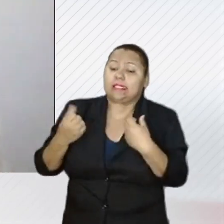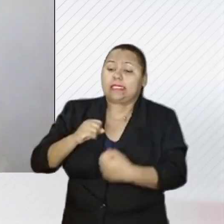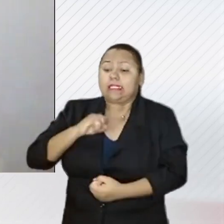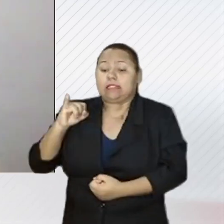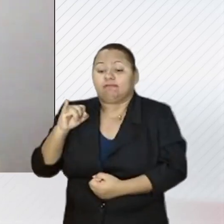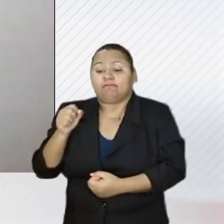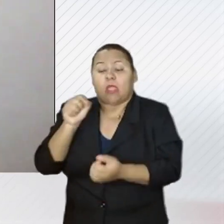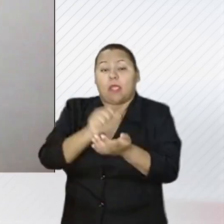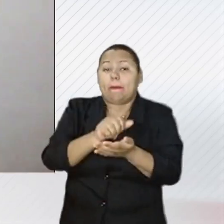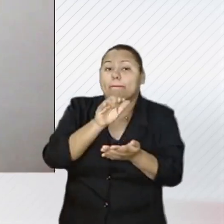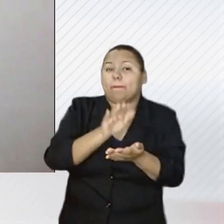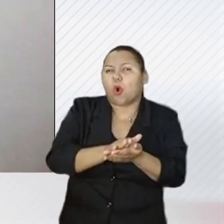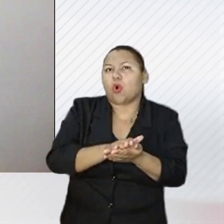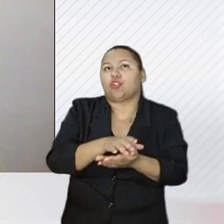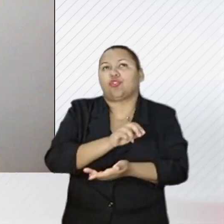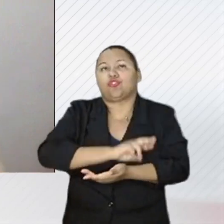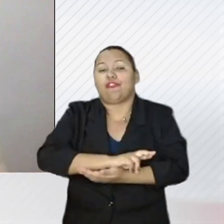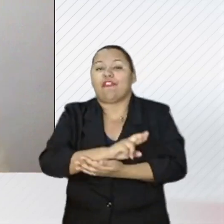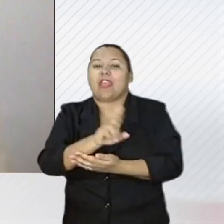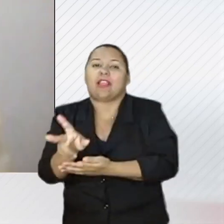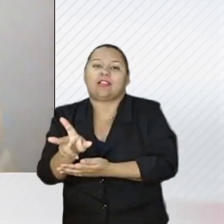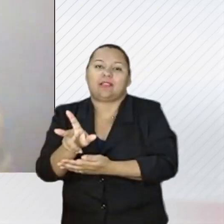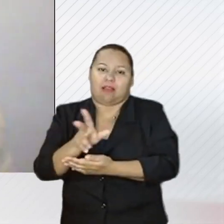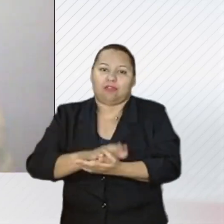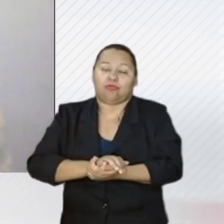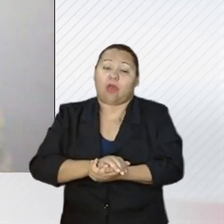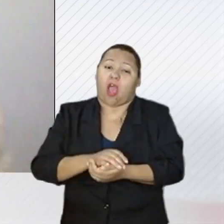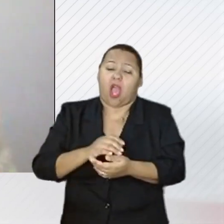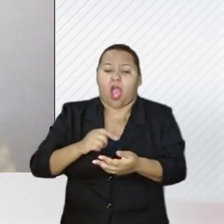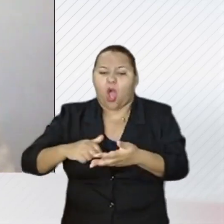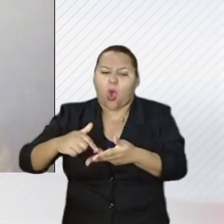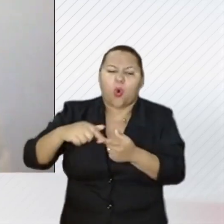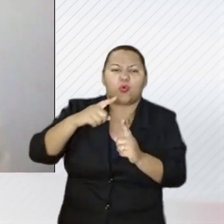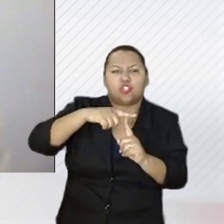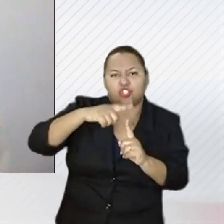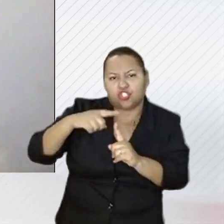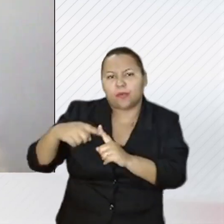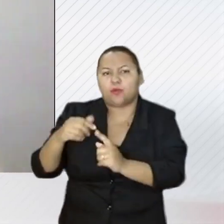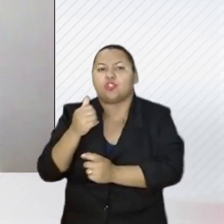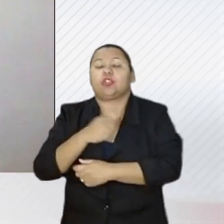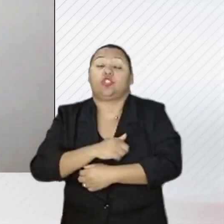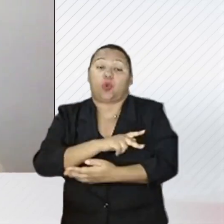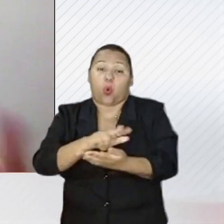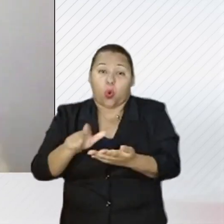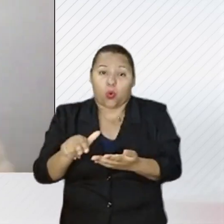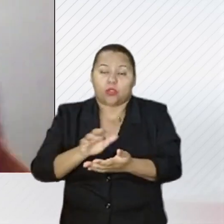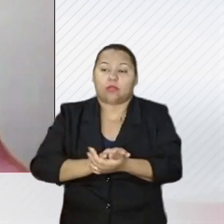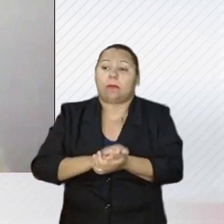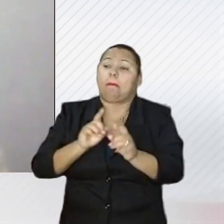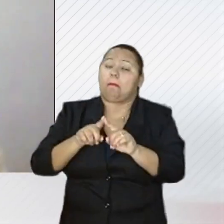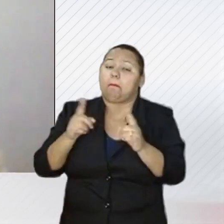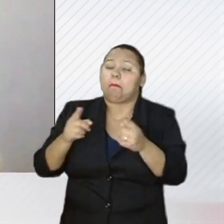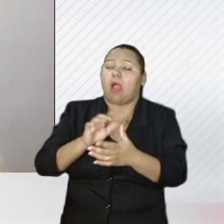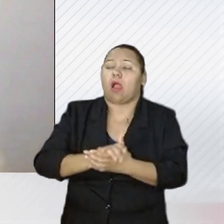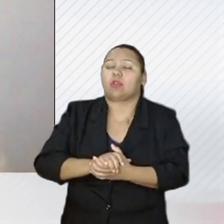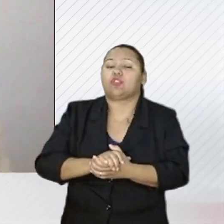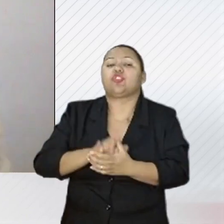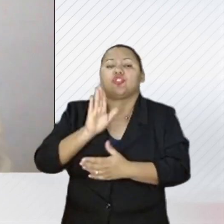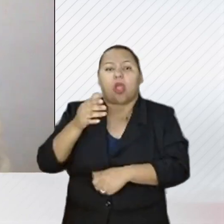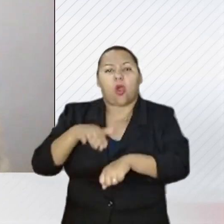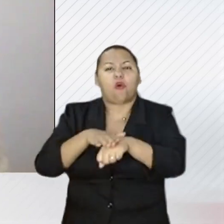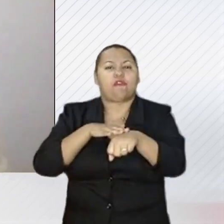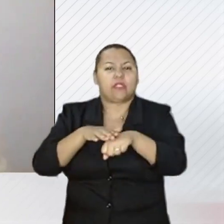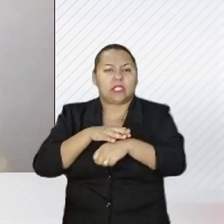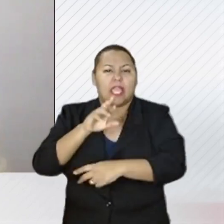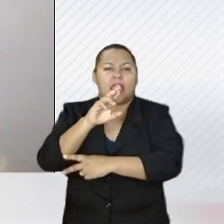itens. Né? Eu entendo que, eu defendo, já falei inclusive, né, com o Reginaldo, que participa da comissão,